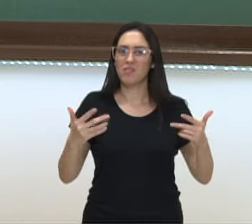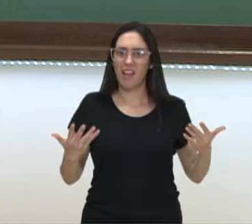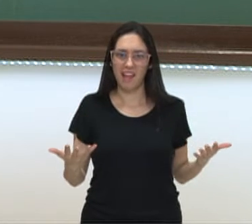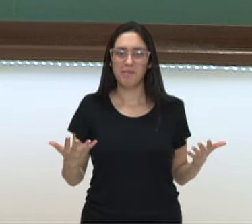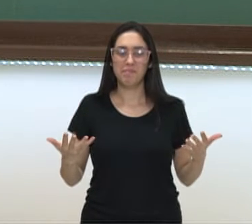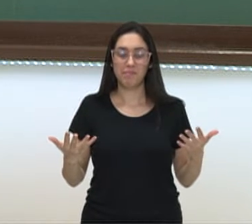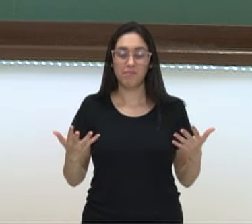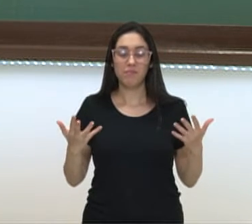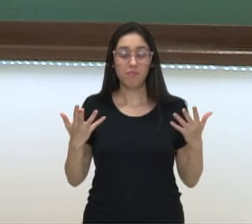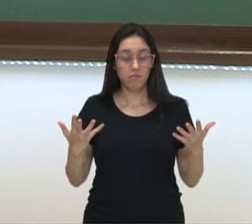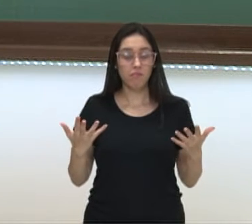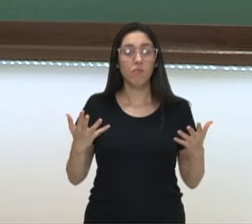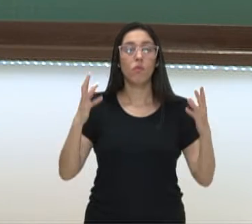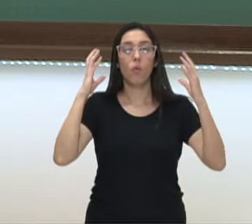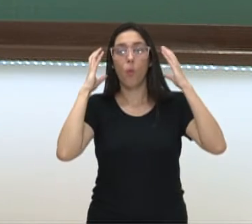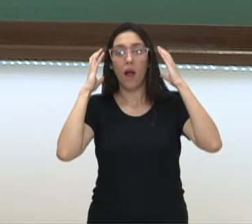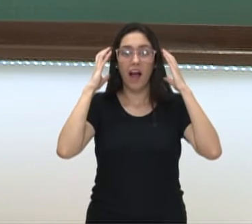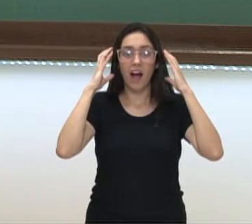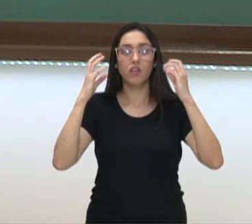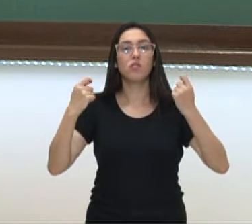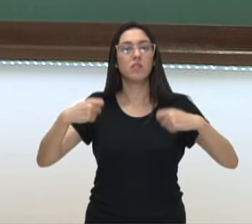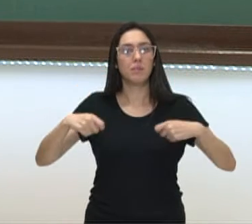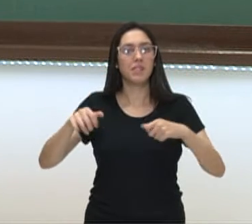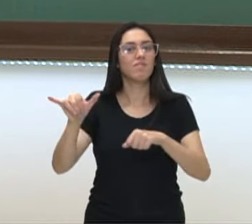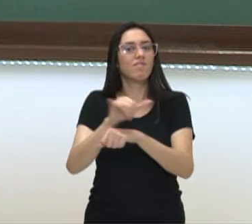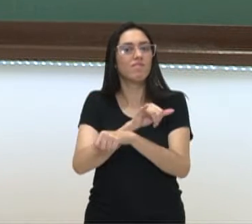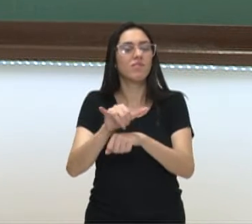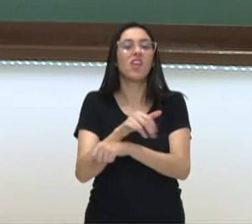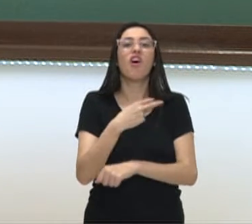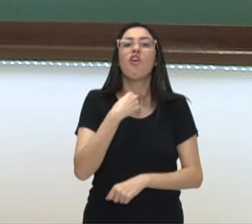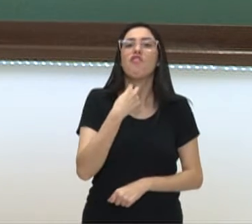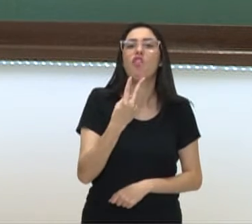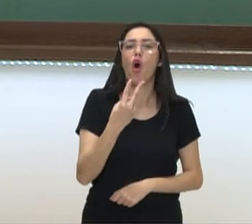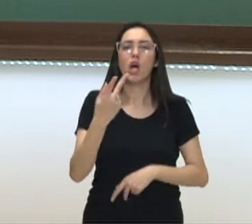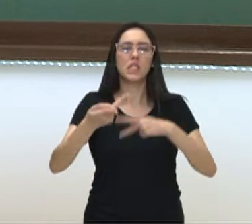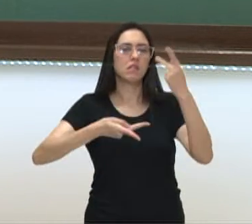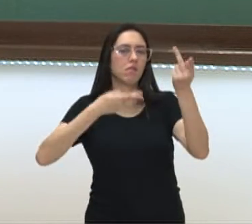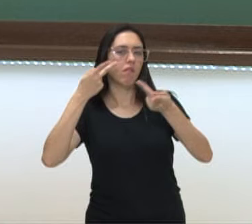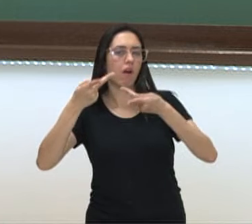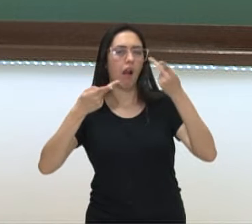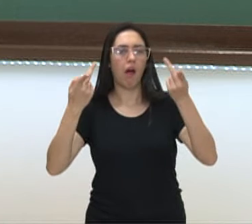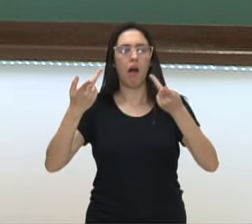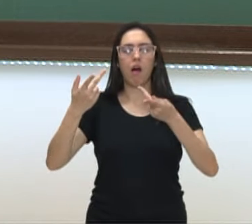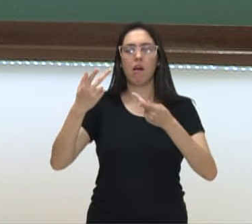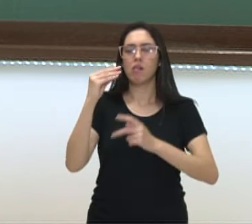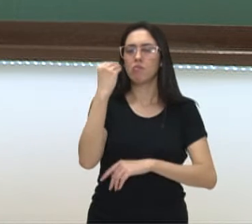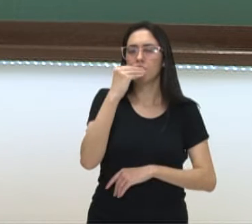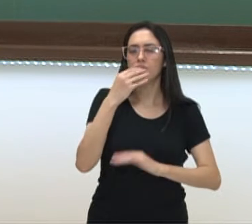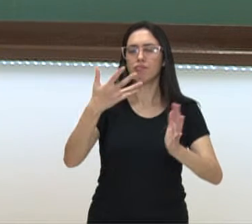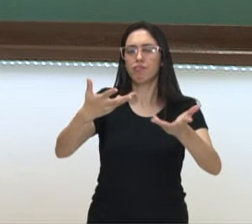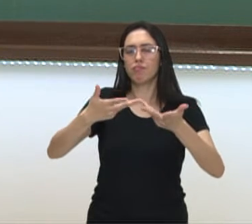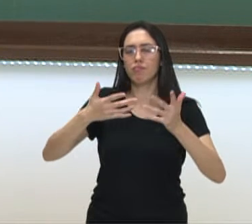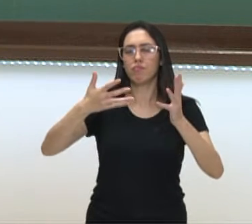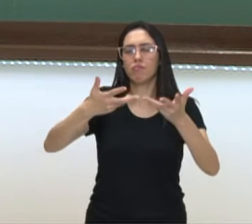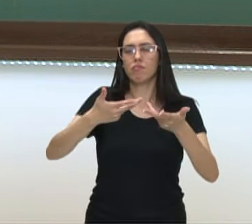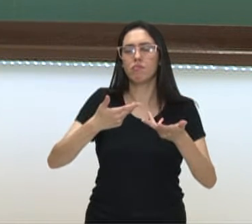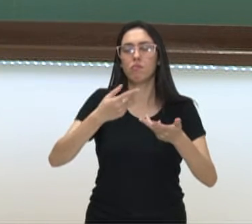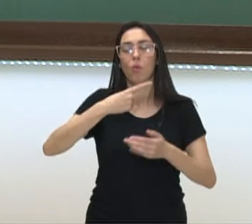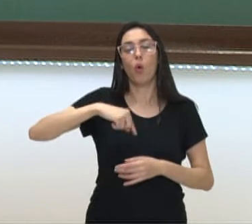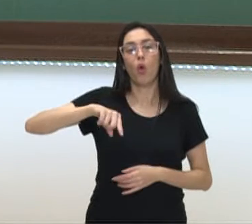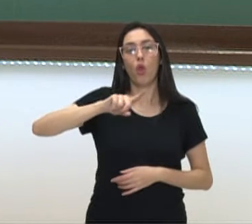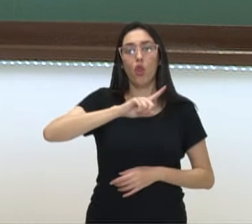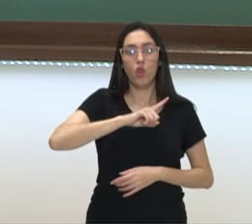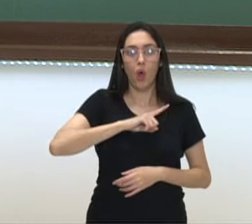a forma de apresentação tem que ser por meio da voz, por meio da fala e também por meio de efeitos que façam com